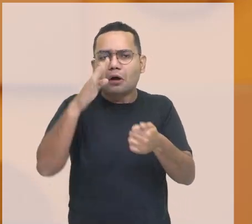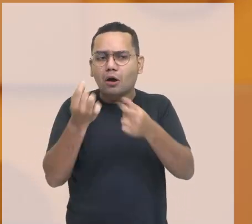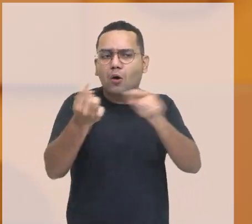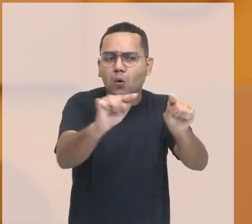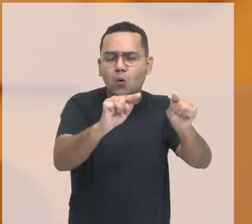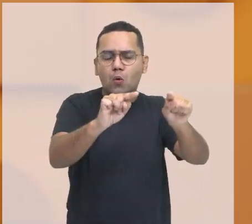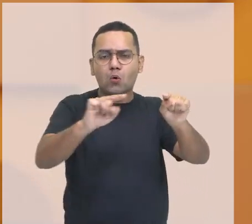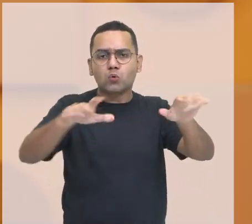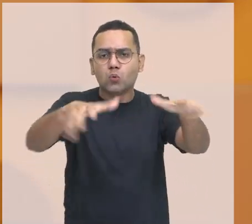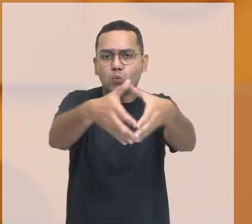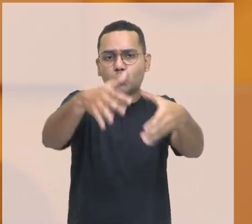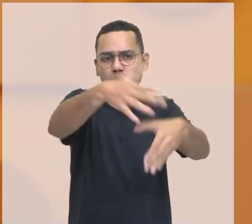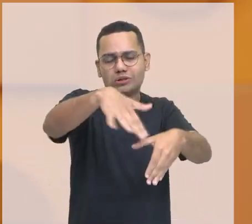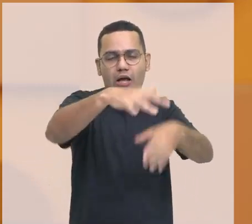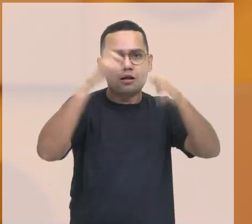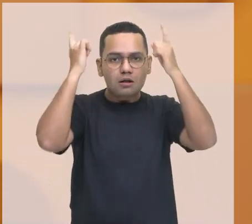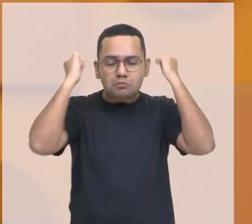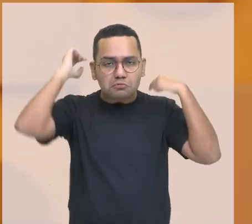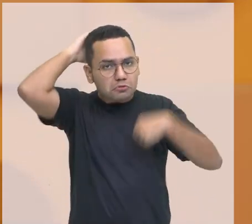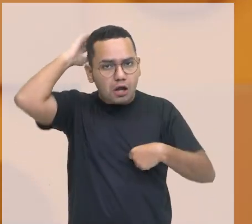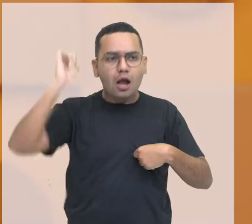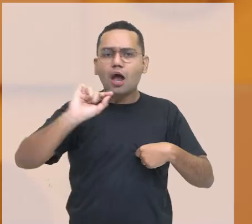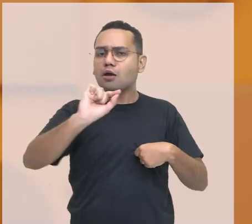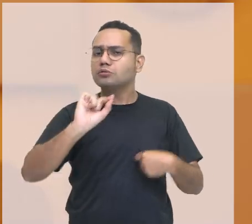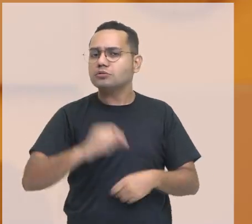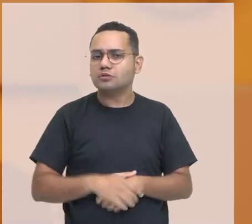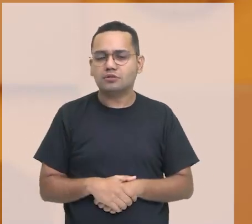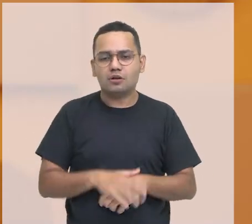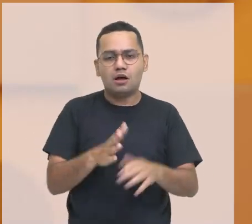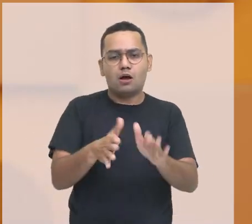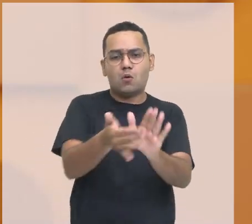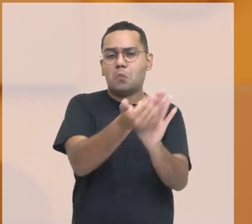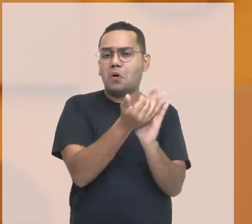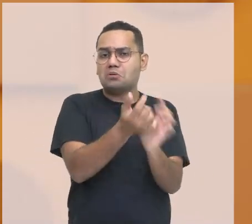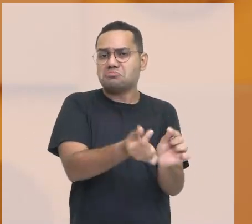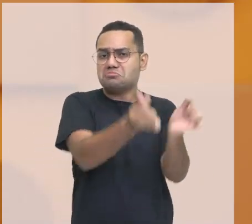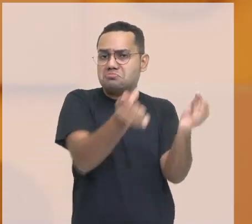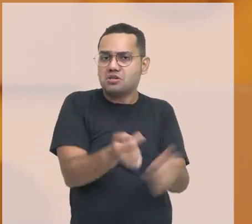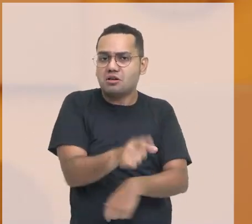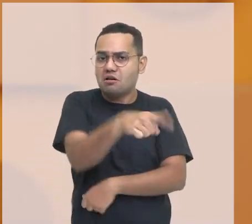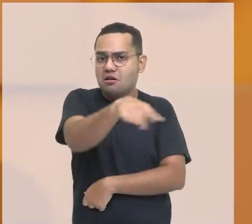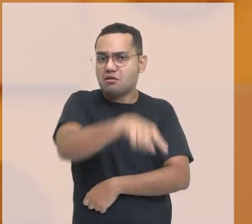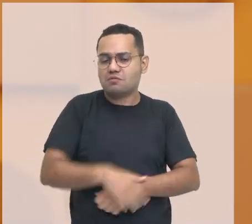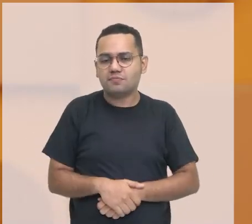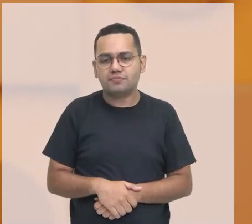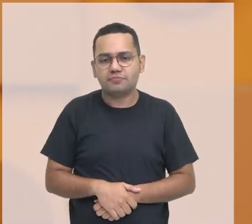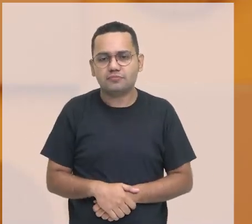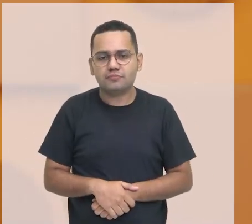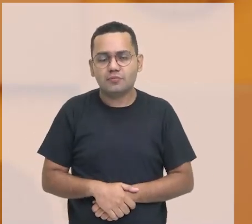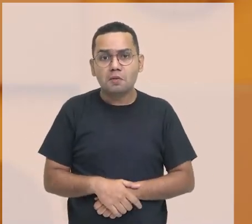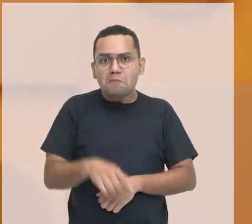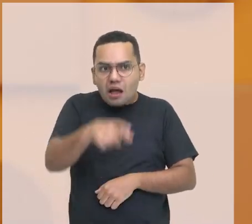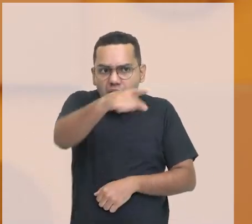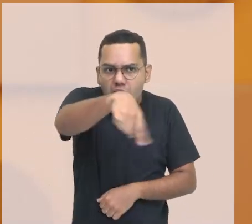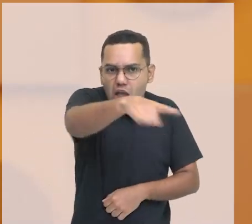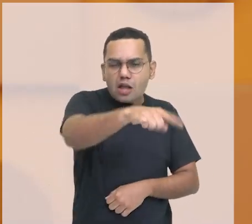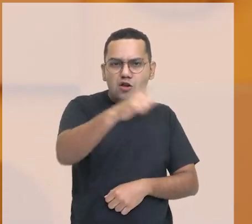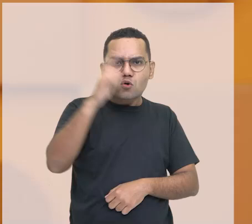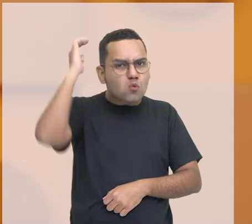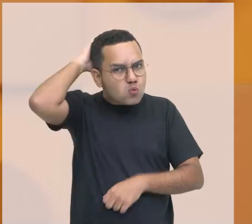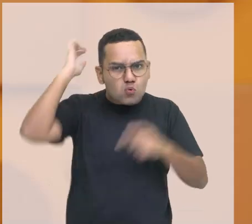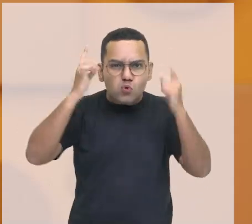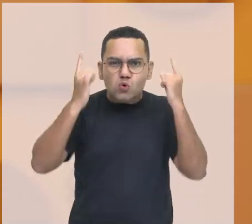de acumular riquezas, e o povo judeu, que é um povo tradicionalmente dado ao comércio, tinha muito